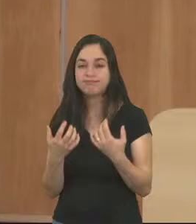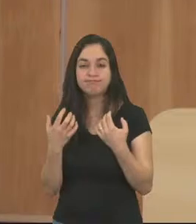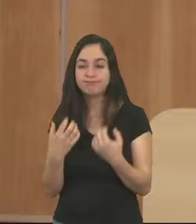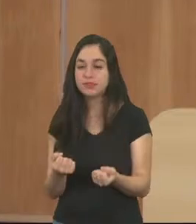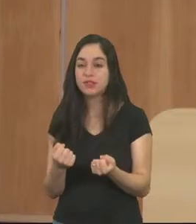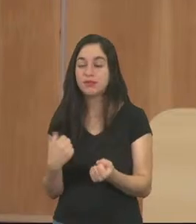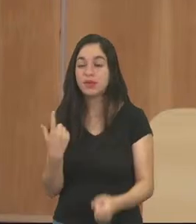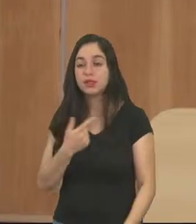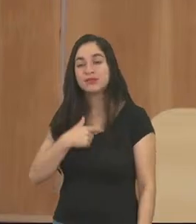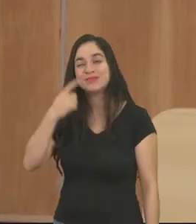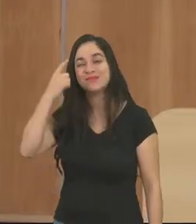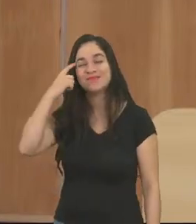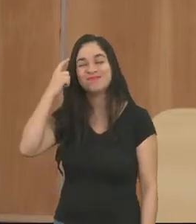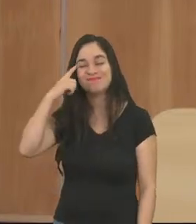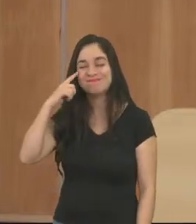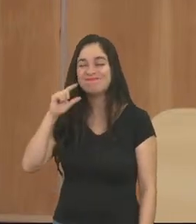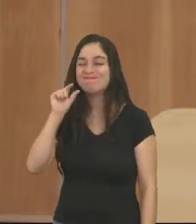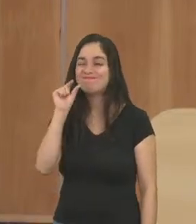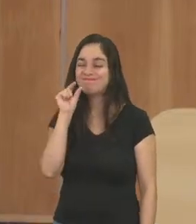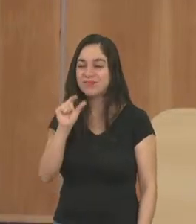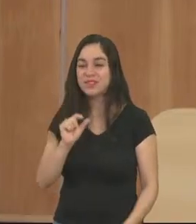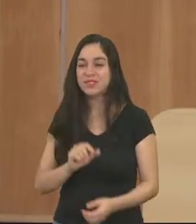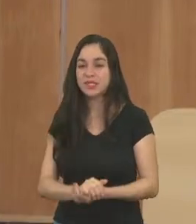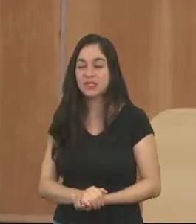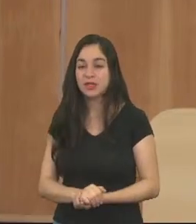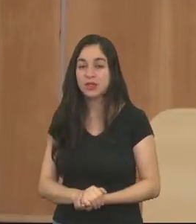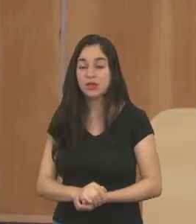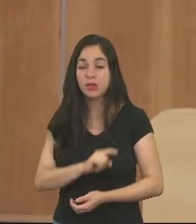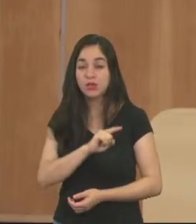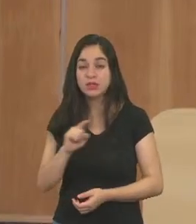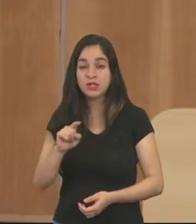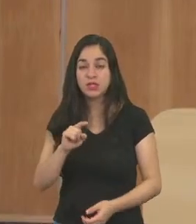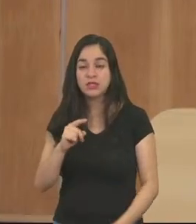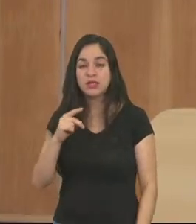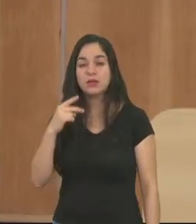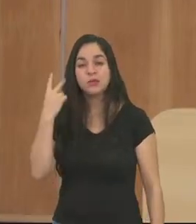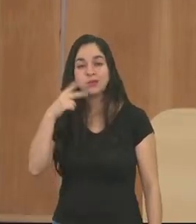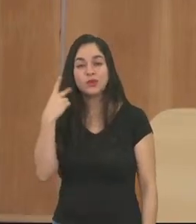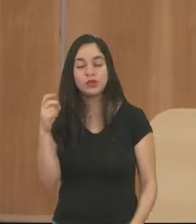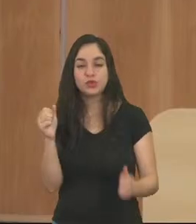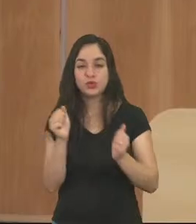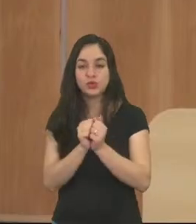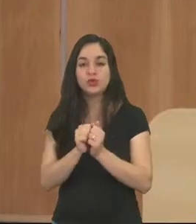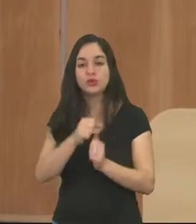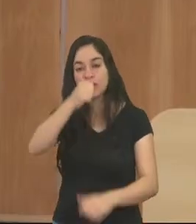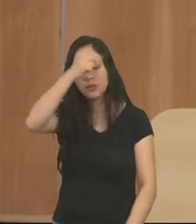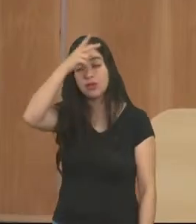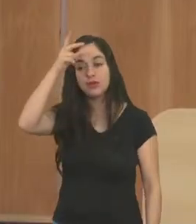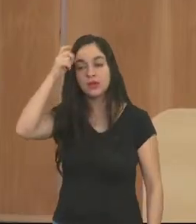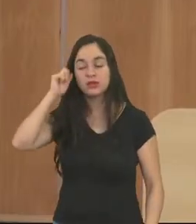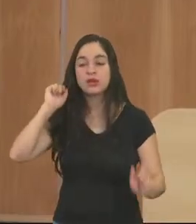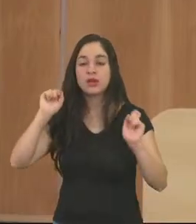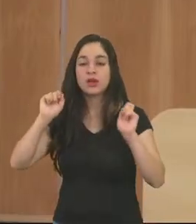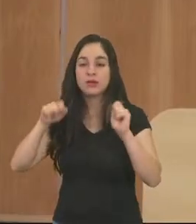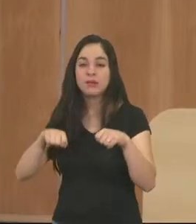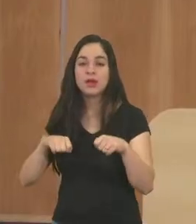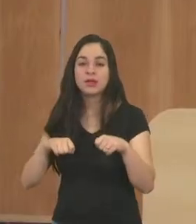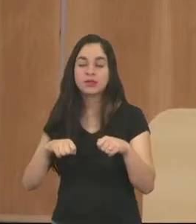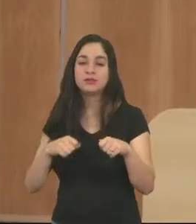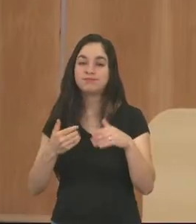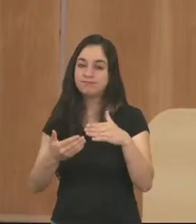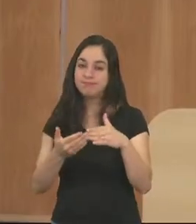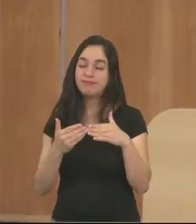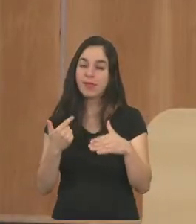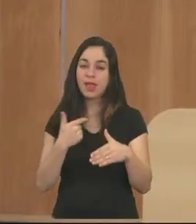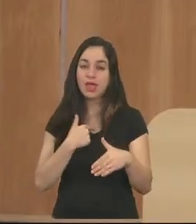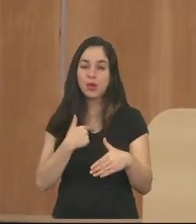nós achamos que isso é muito pequeno, que vocês, vereadores, junto com a Prefeitura, têm total condição de atender. Eu sou de São José dos